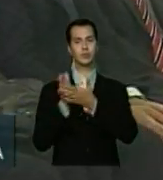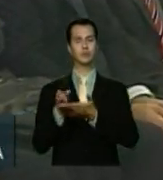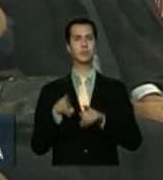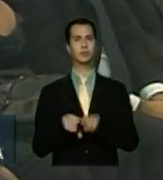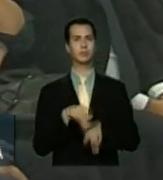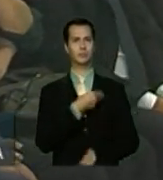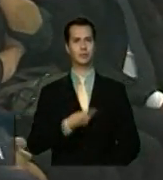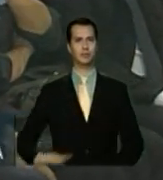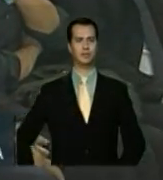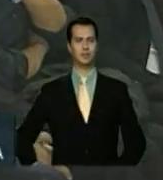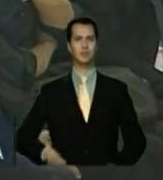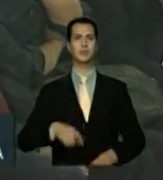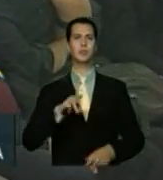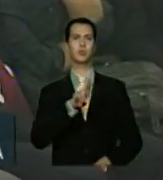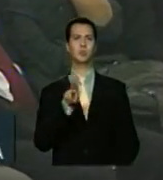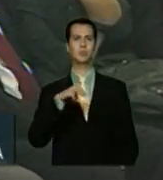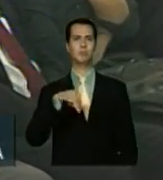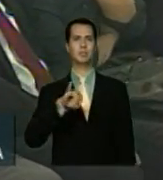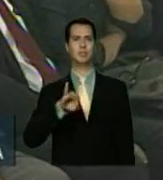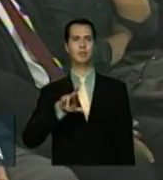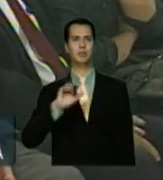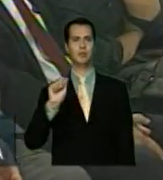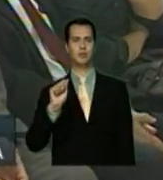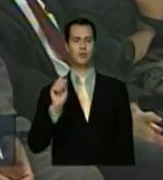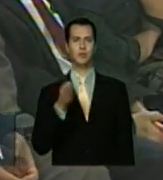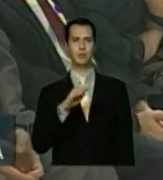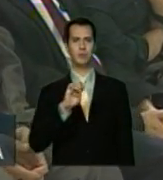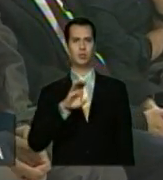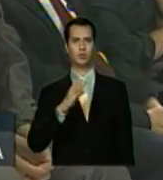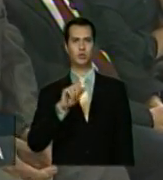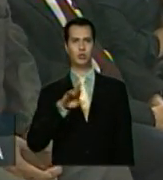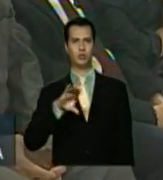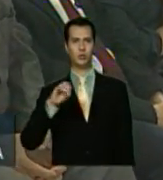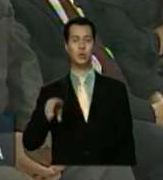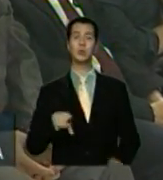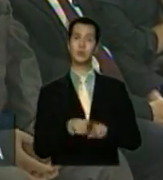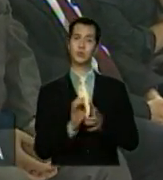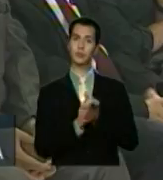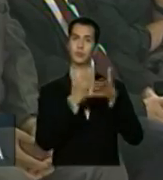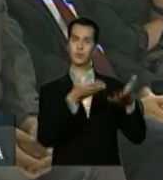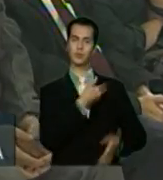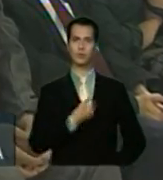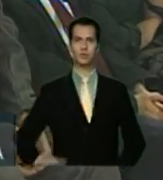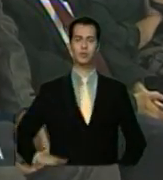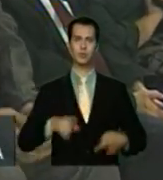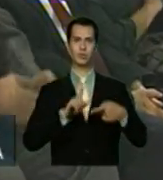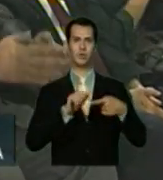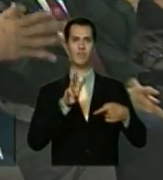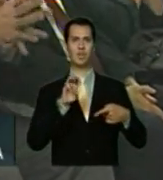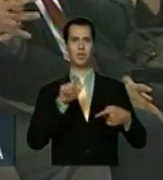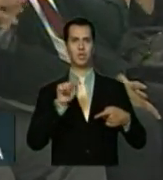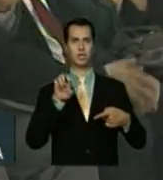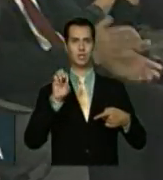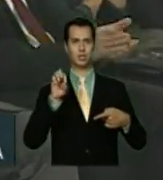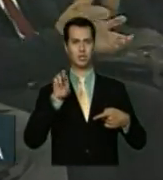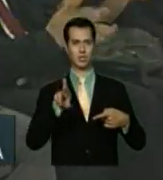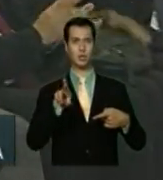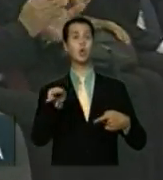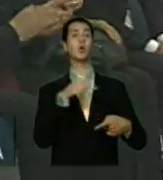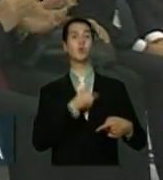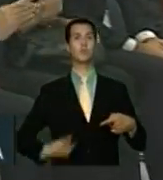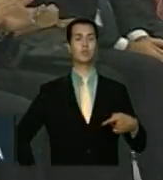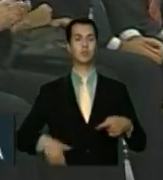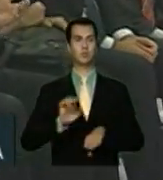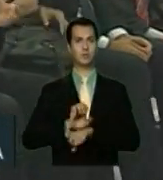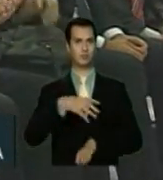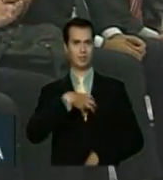miror queria cumprimentar o Jaques Wagner governador da Bahia Eduardo Campos de Pernambuco e